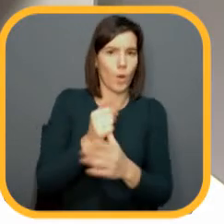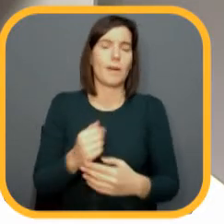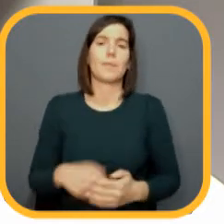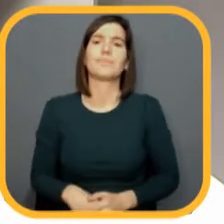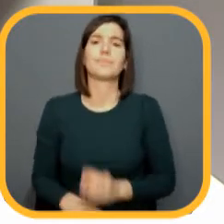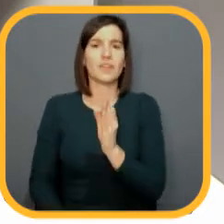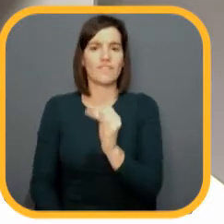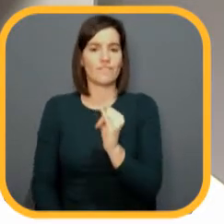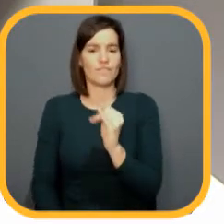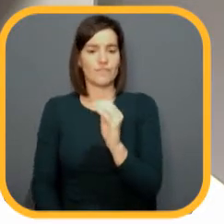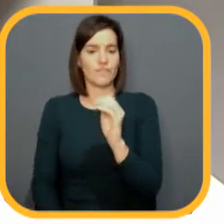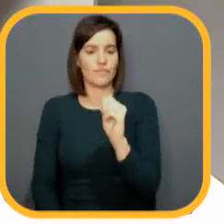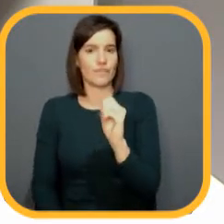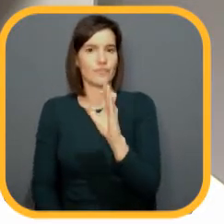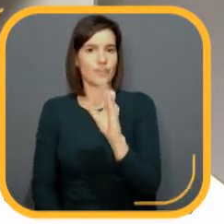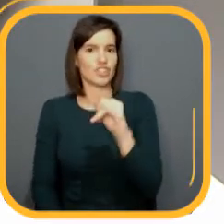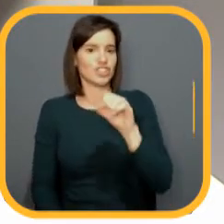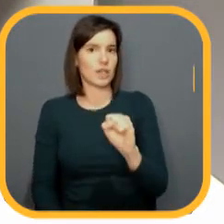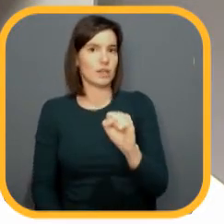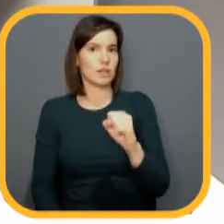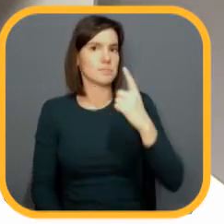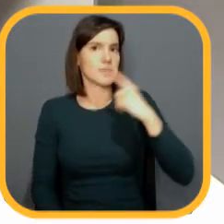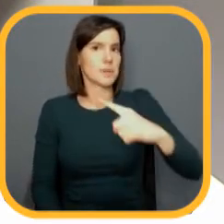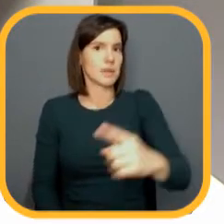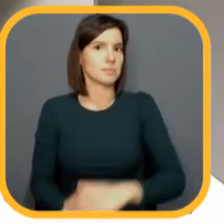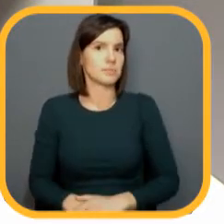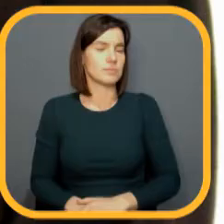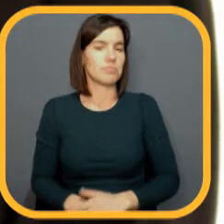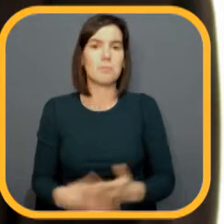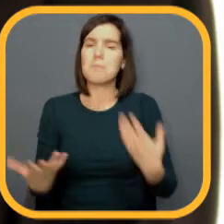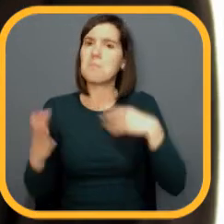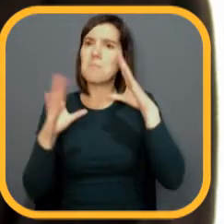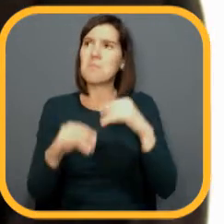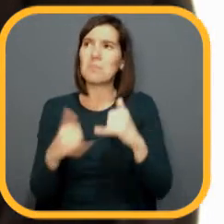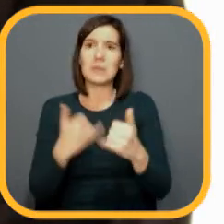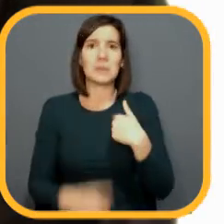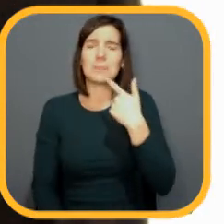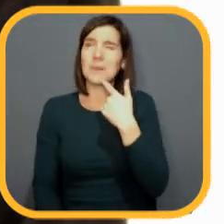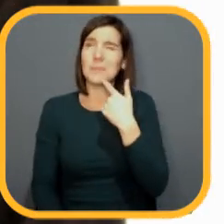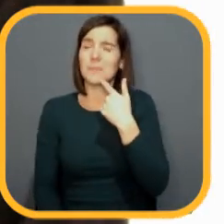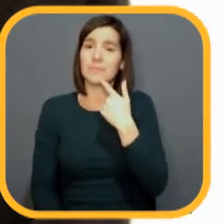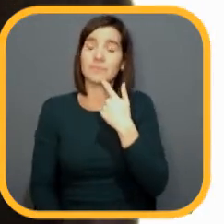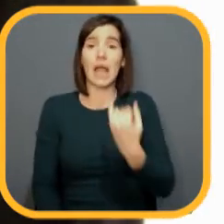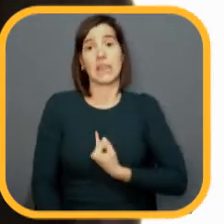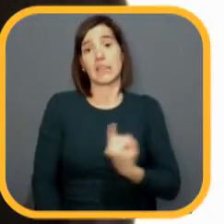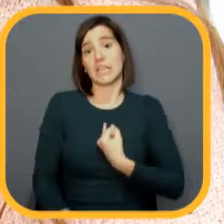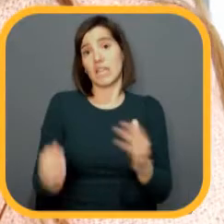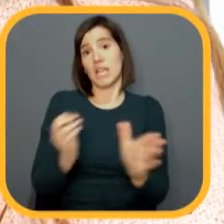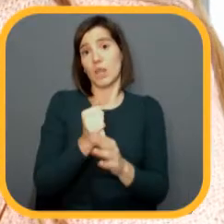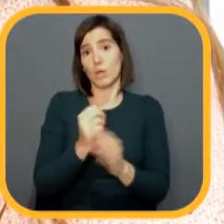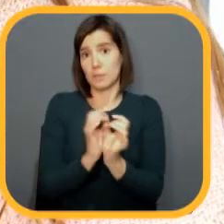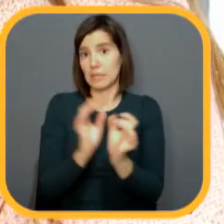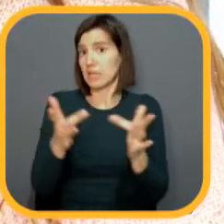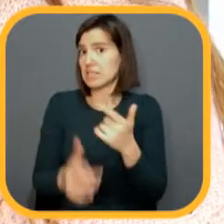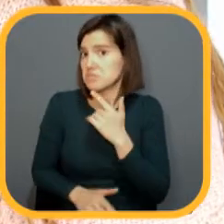phishing ou farming. O que é o phishing? Um dos ataques cibernéticos mais frequentes. Não sei, não estou a lembrar muito bem agora. É o roubo